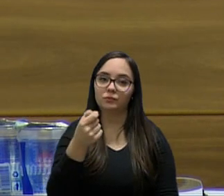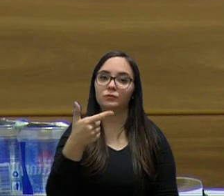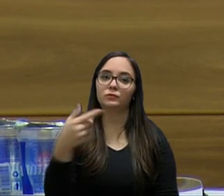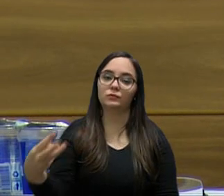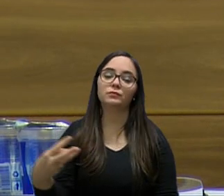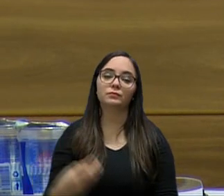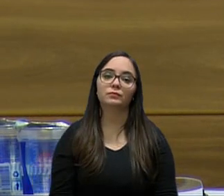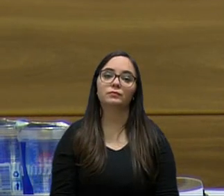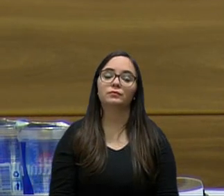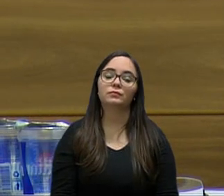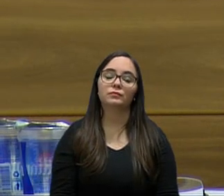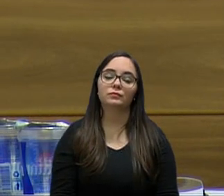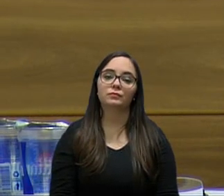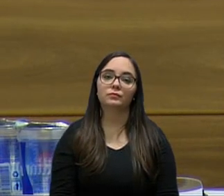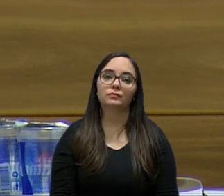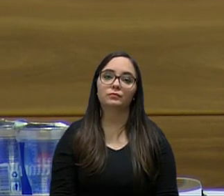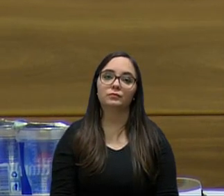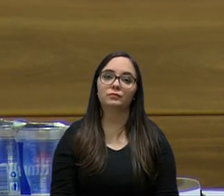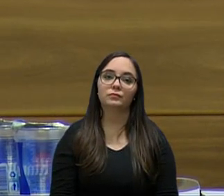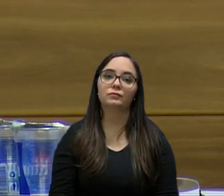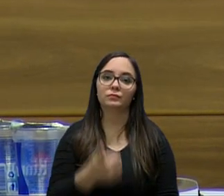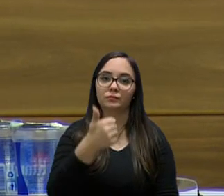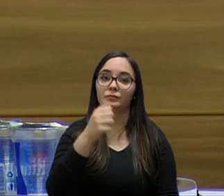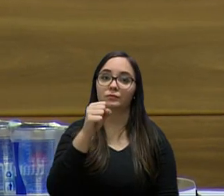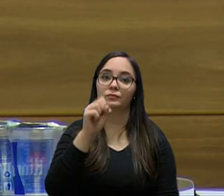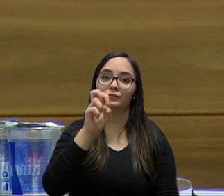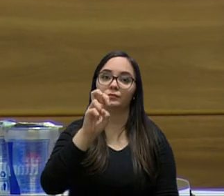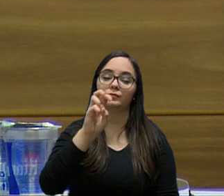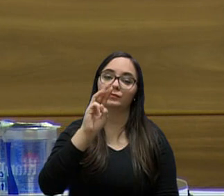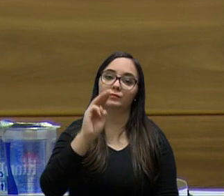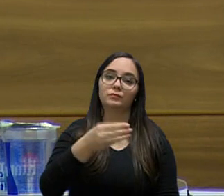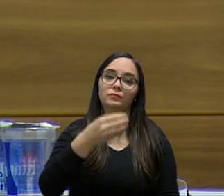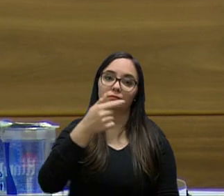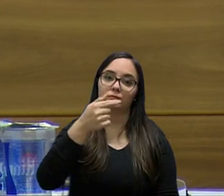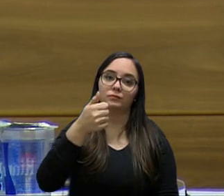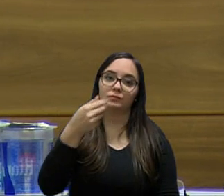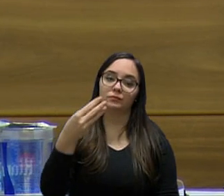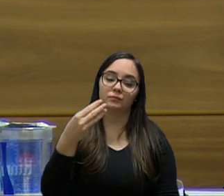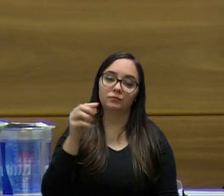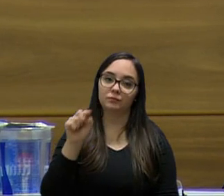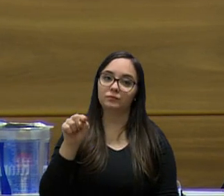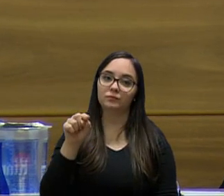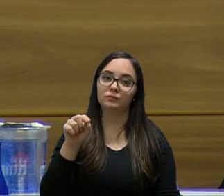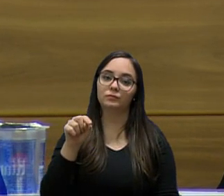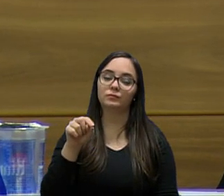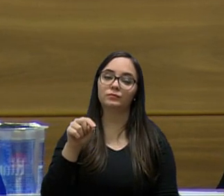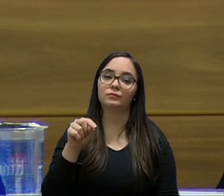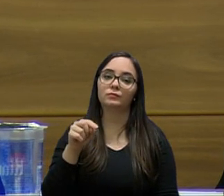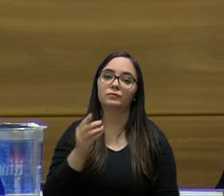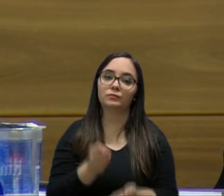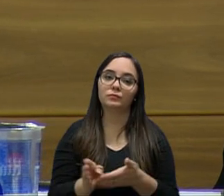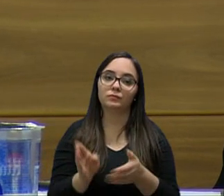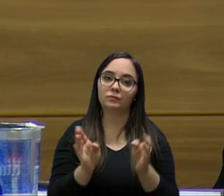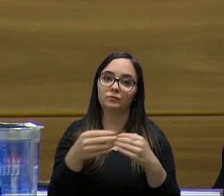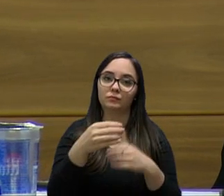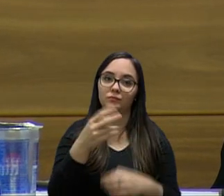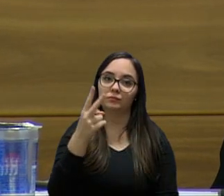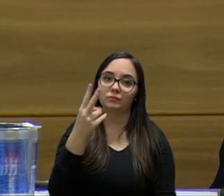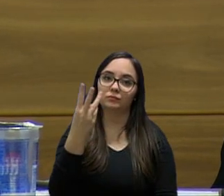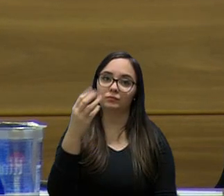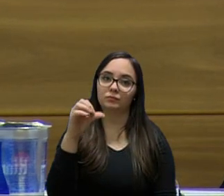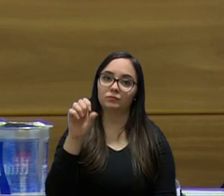explicação né é de 185 milhões 713 comandos quantidade de caixa de 239